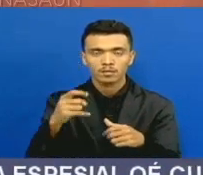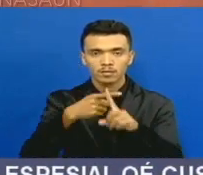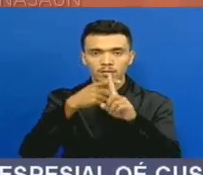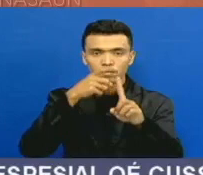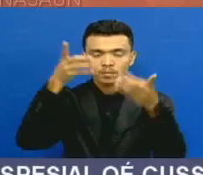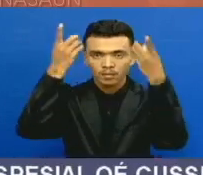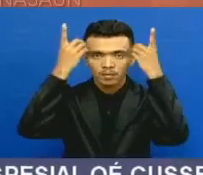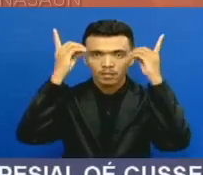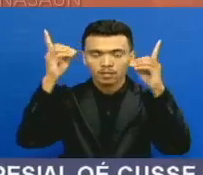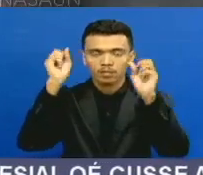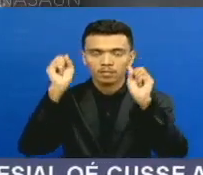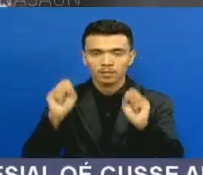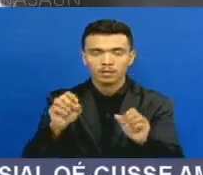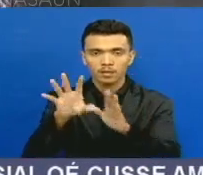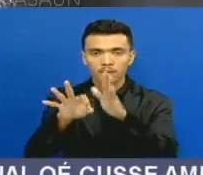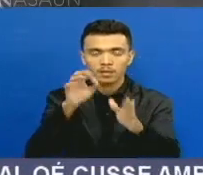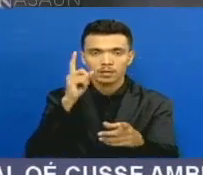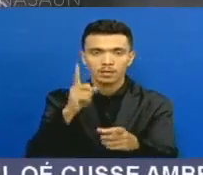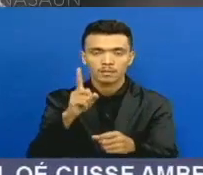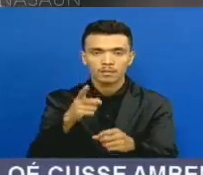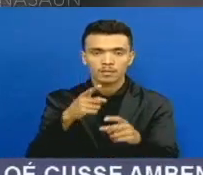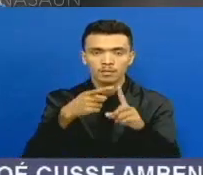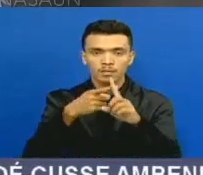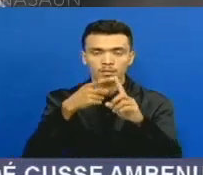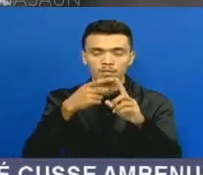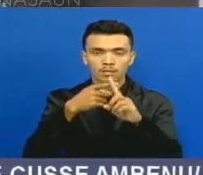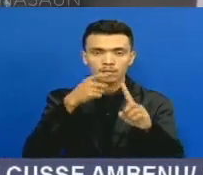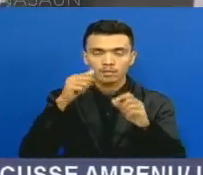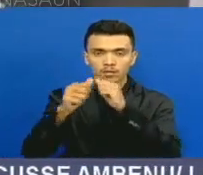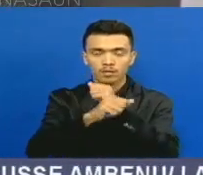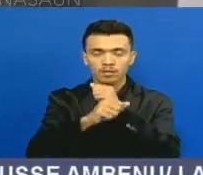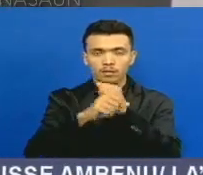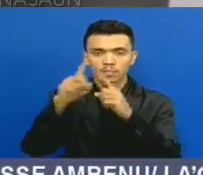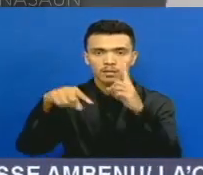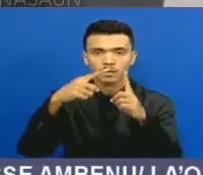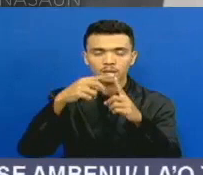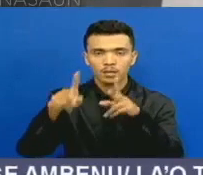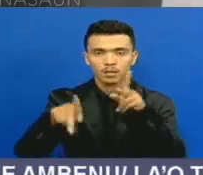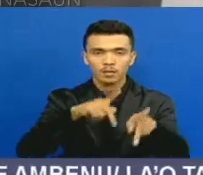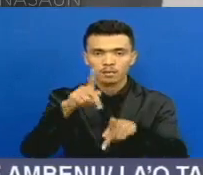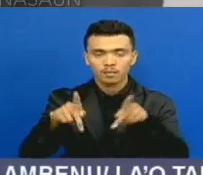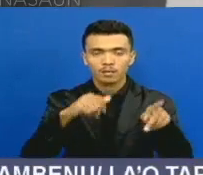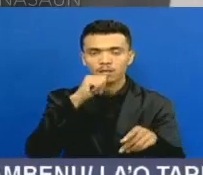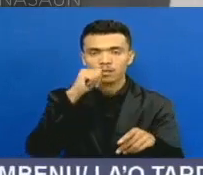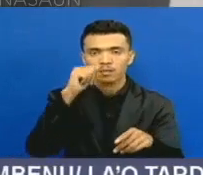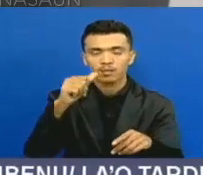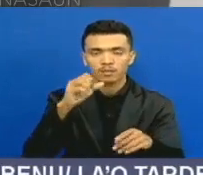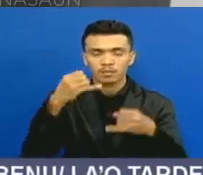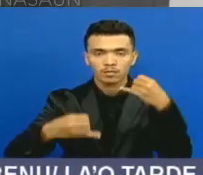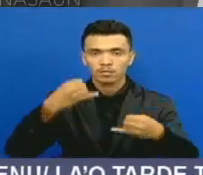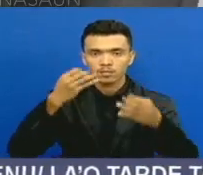ne bela hetan mos ameaça. Husi arguido ba inheira parte Sira la satisfaz. Tambane, juiza Florencia Freitas